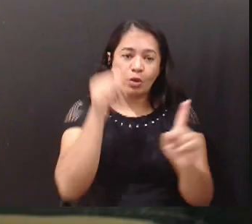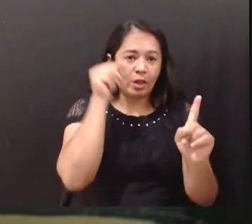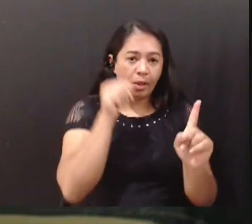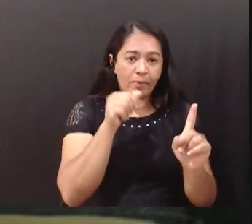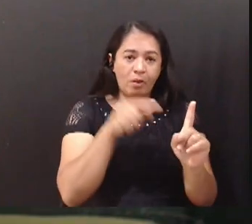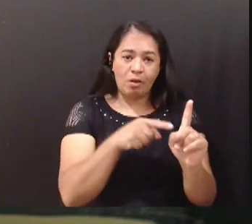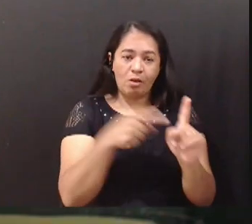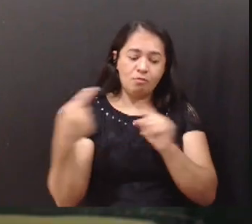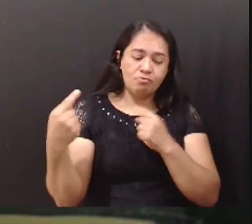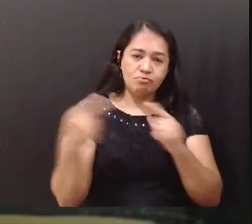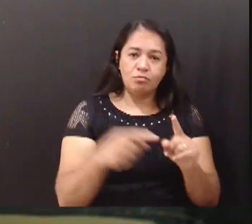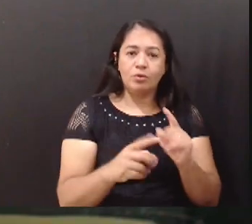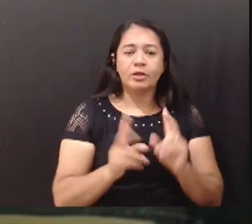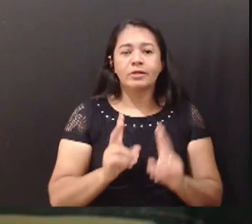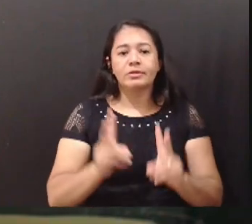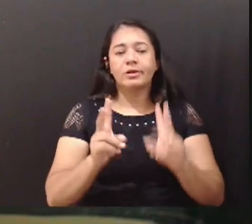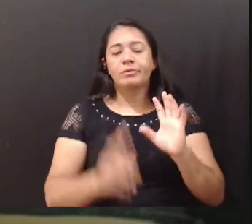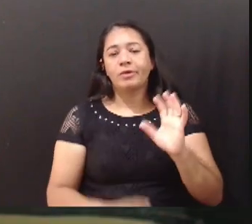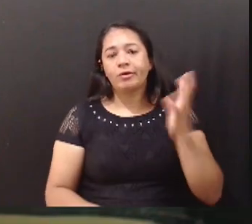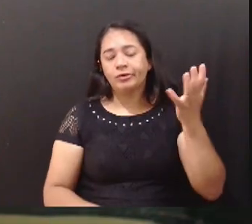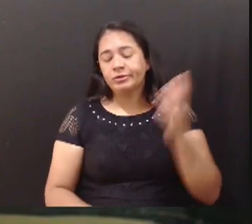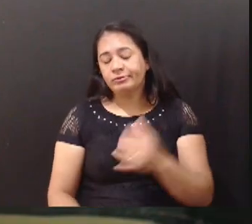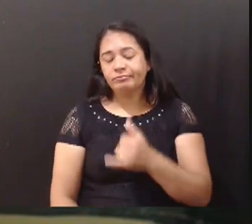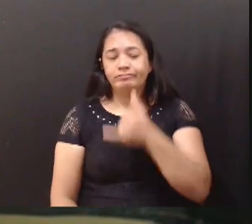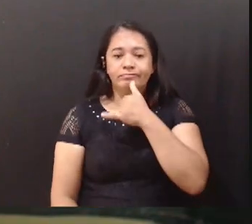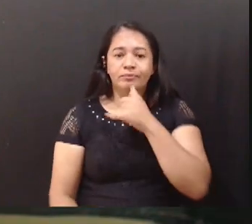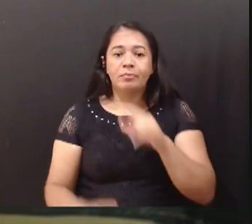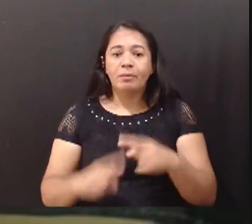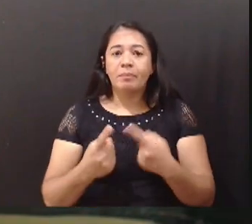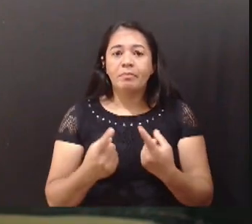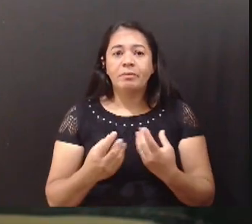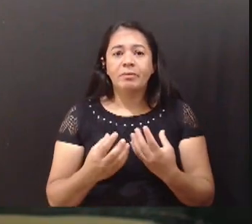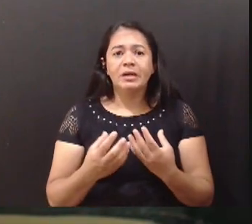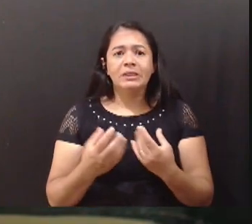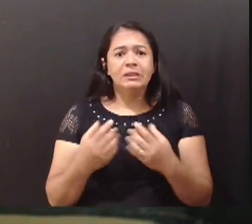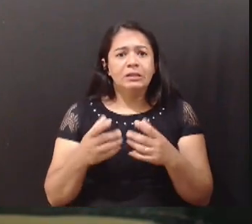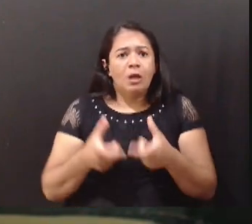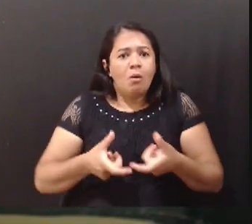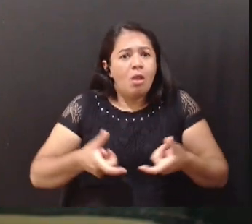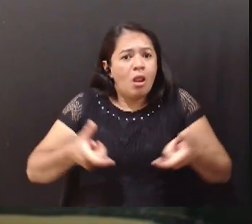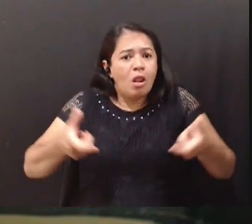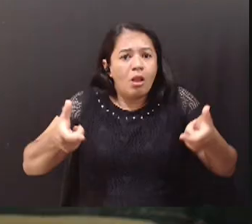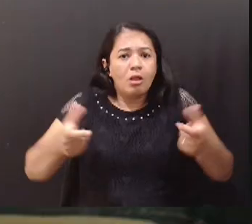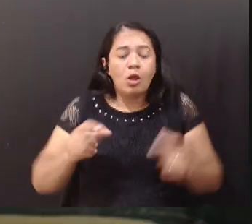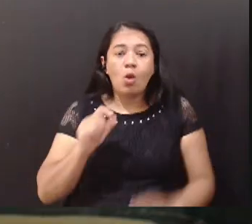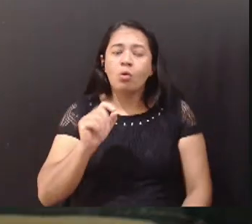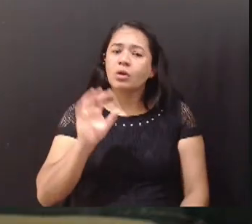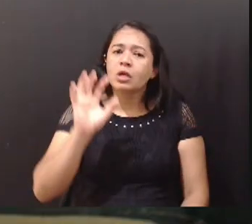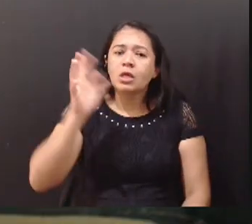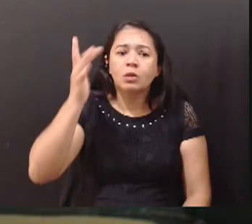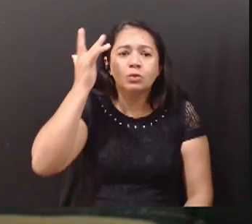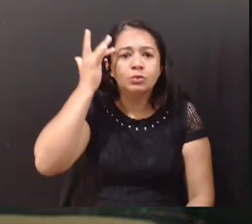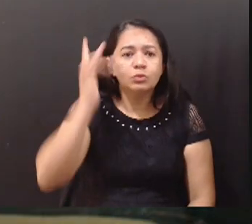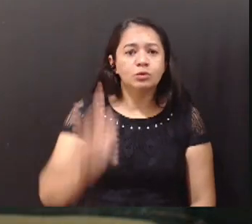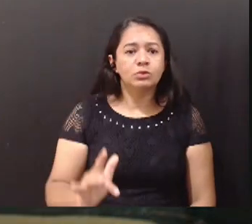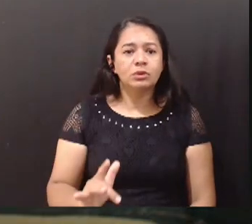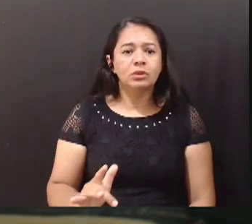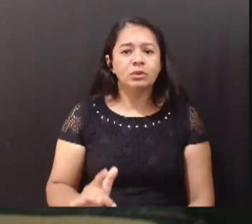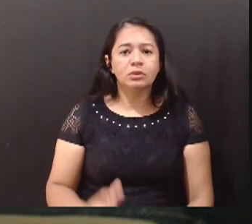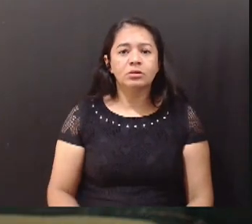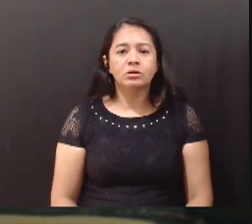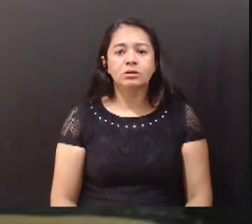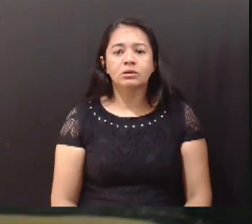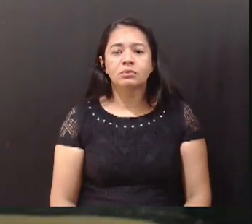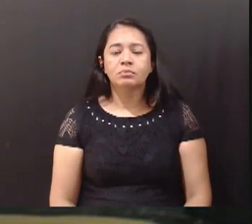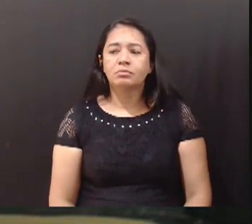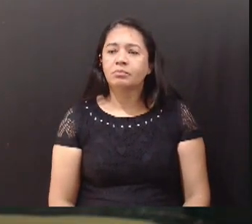sempre aconteceu, infelizmente, mas está muito em ascensão, gente, eu não sei o que está acontecendo. E aí, eu falei, mas nesse